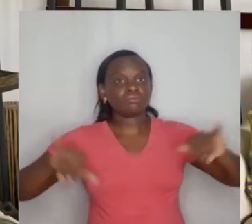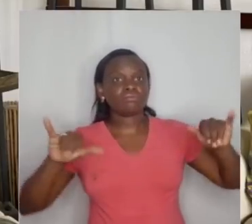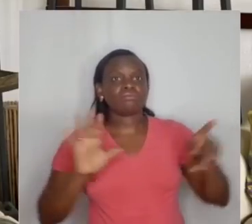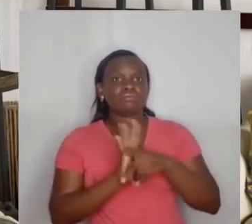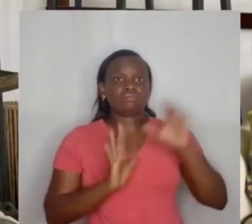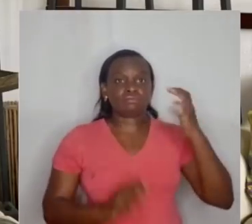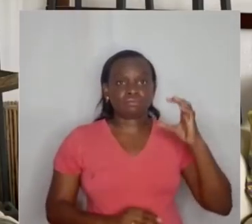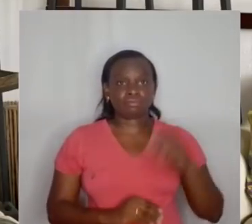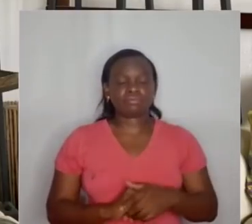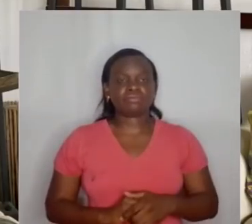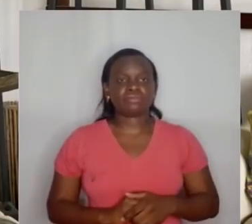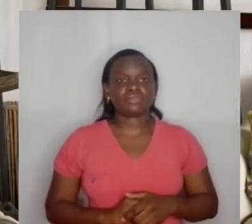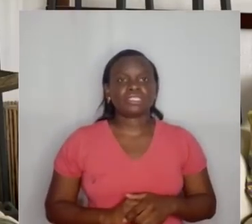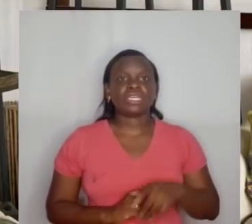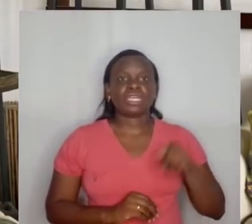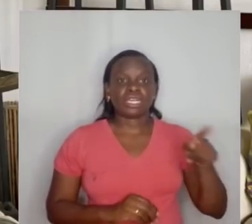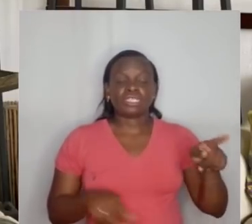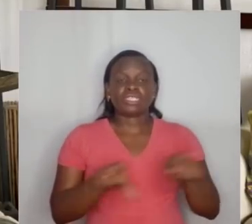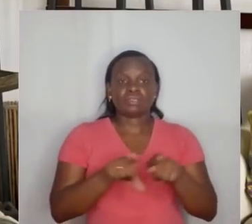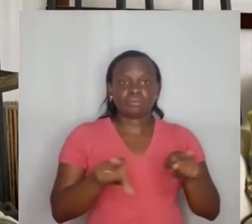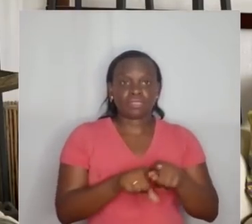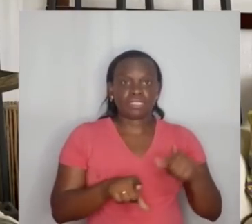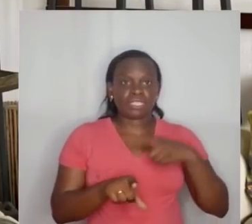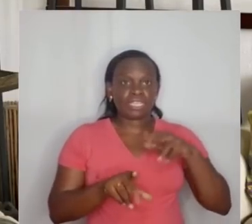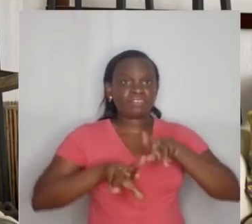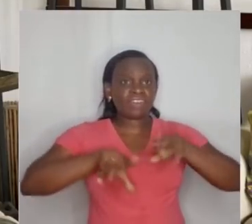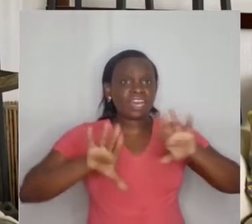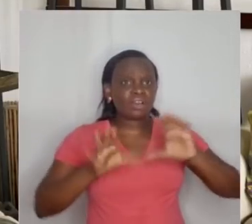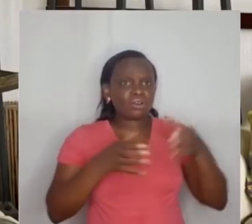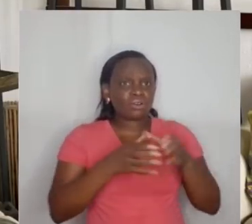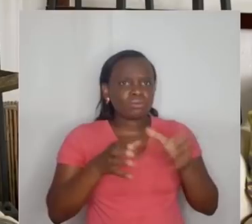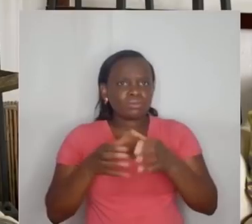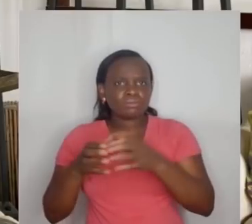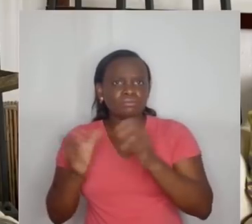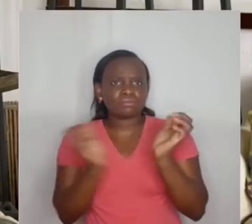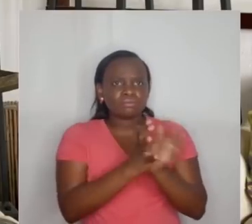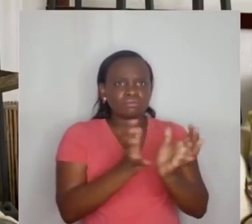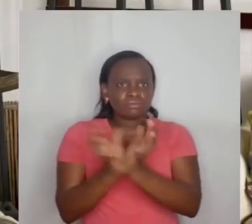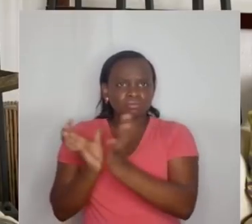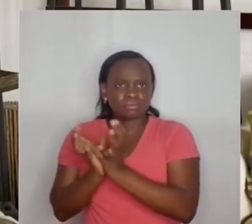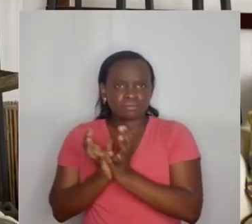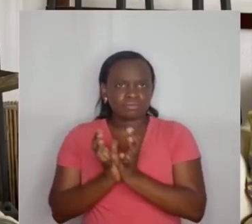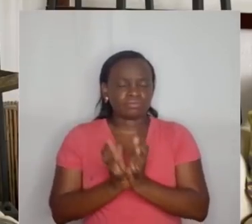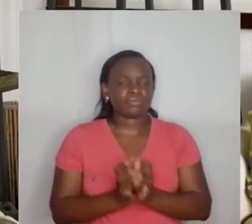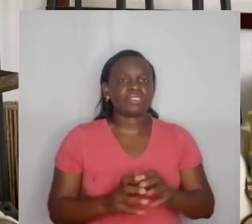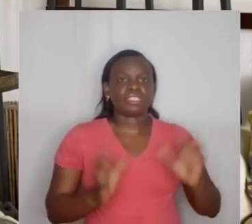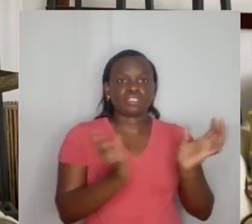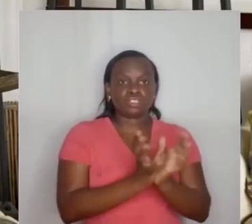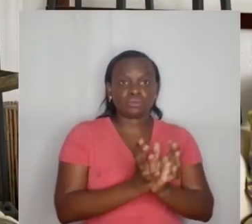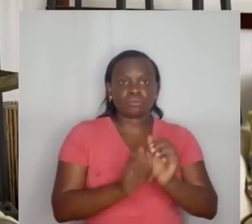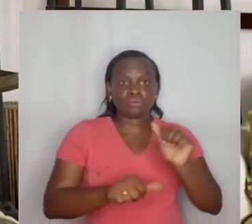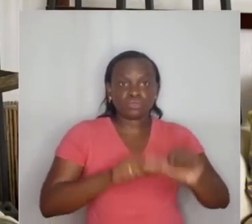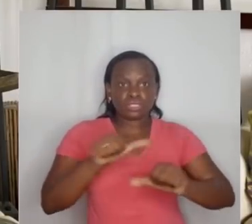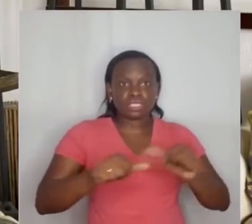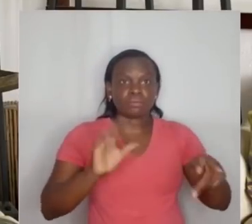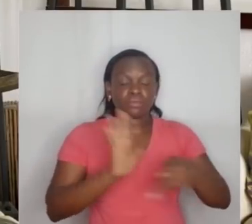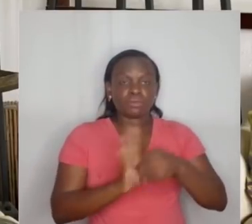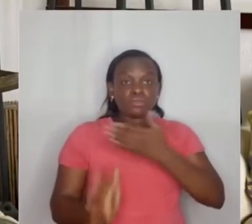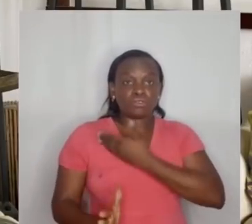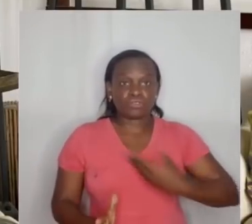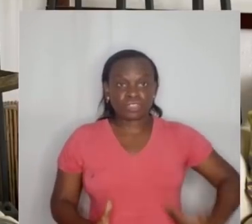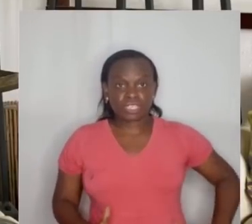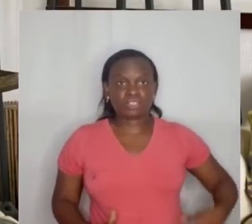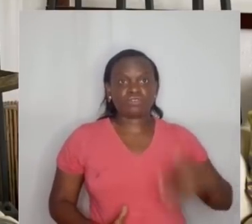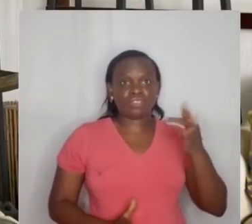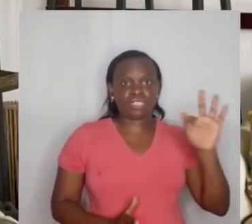Ciência. Ele integrou várias comissões e equipes. A equipe de transição governamental